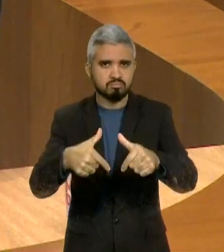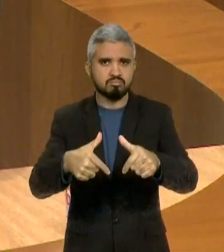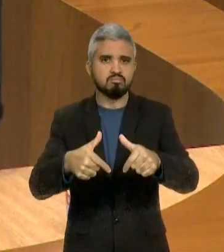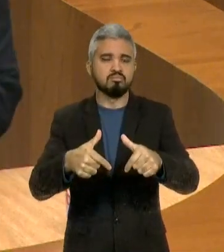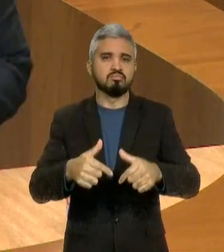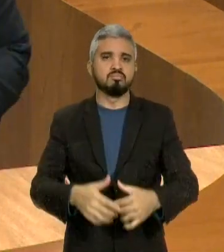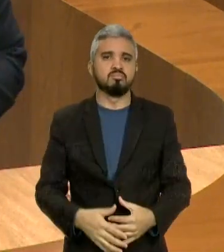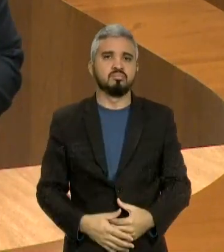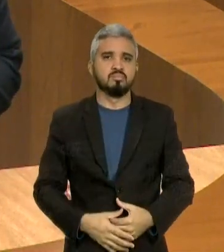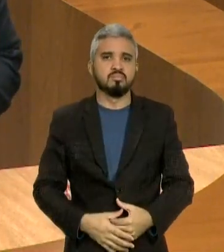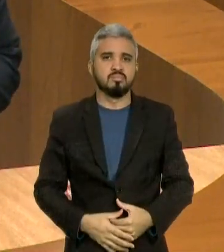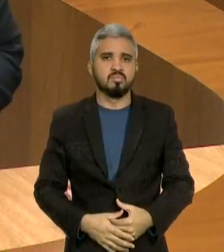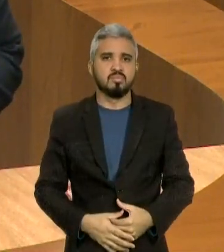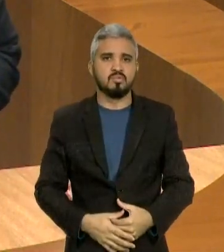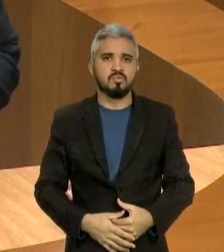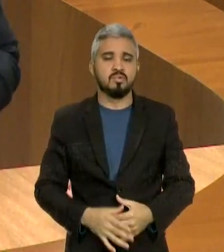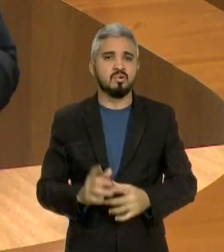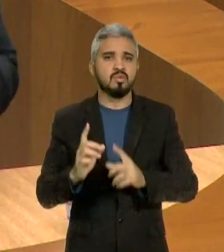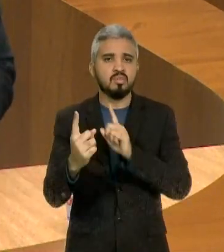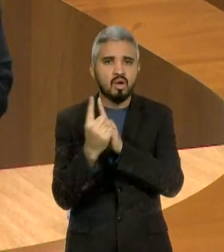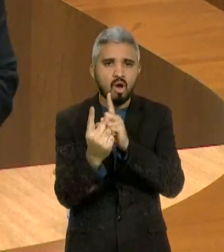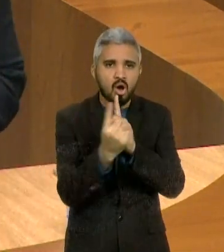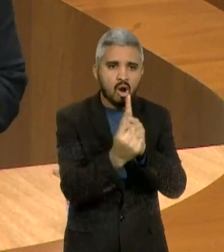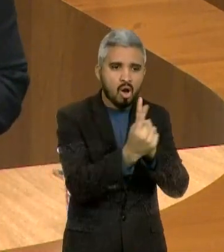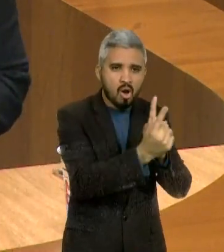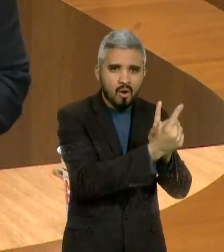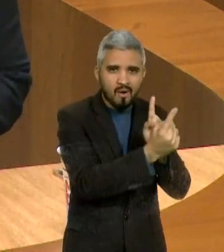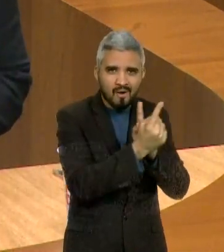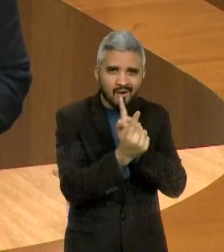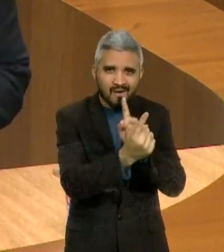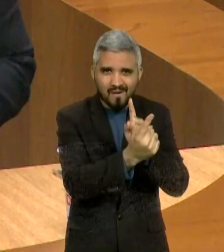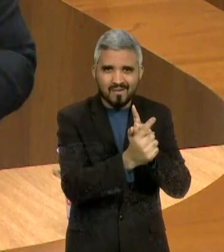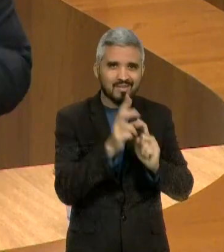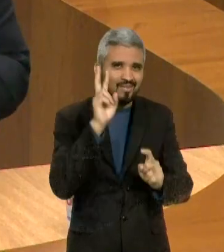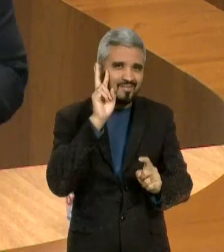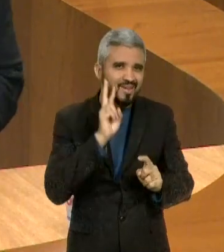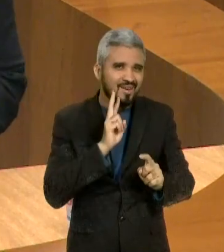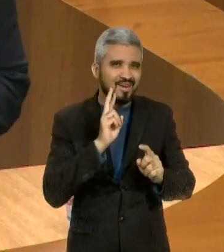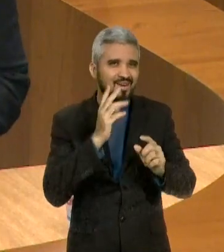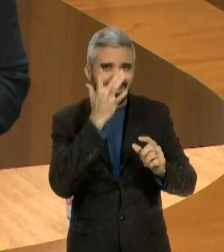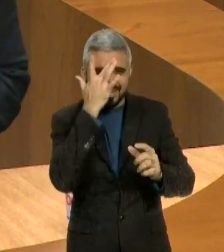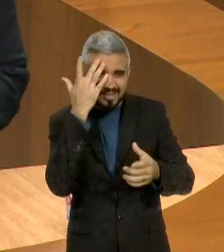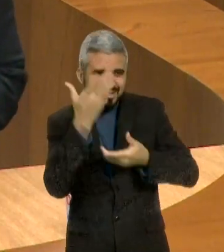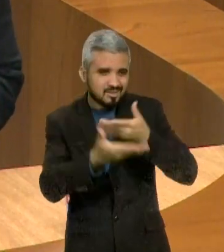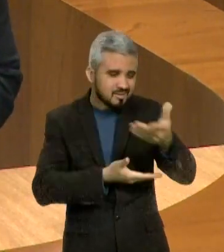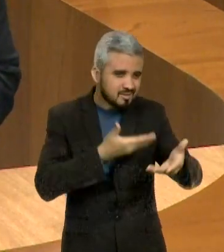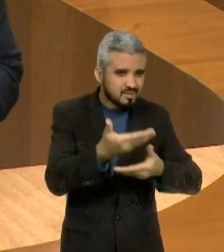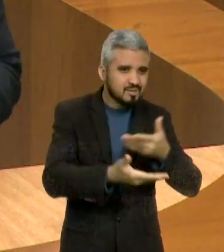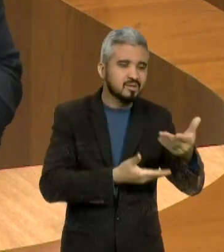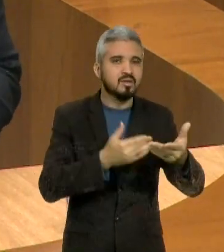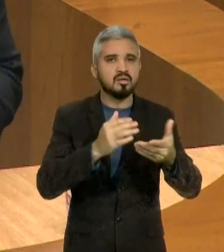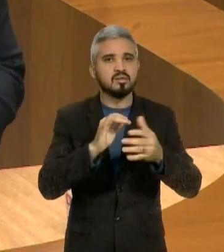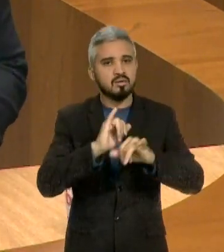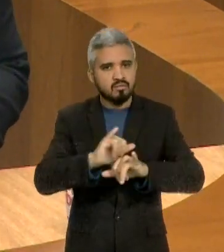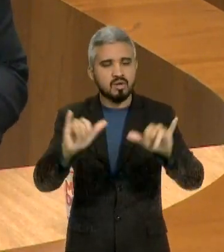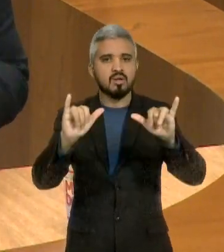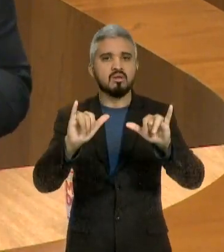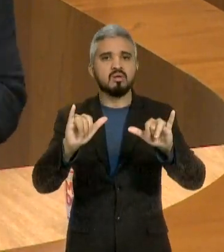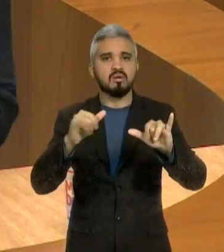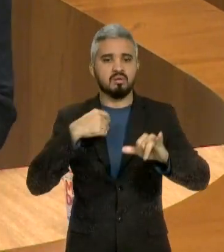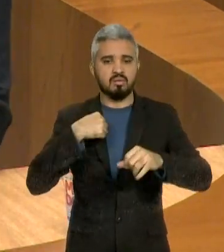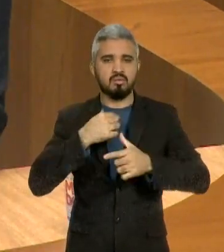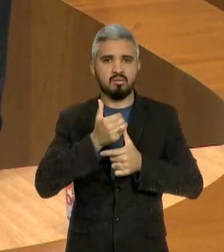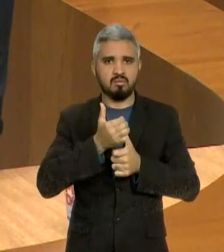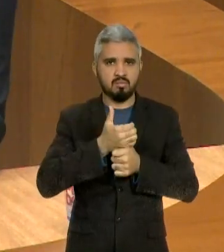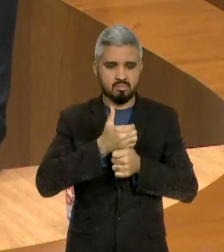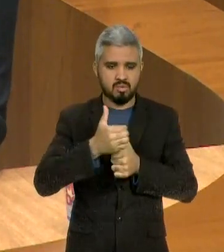entrega, com convívio e deixando cada dia nosso mandato à disposição do povo vianense.